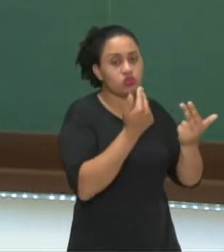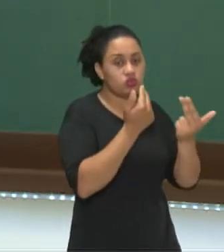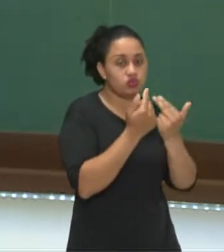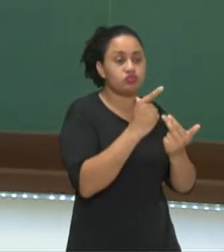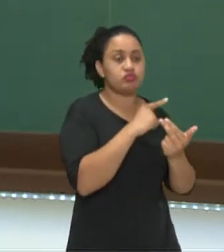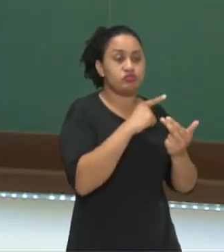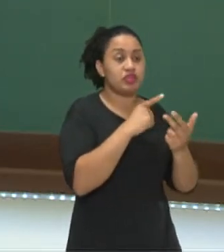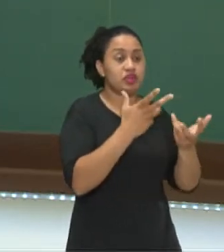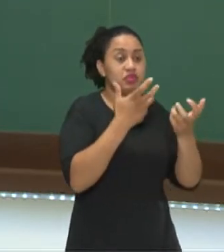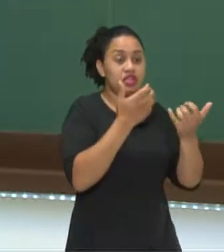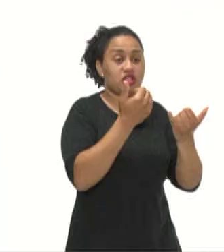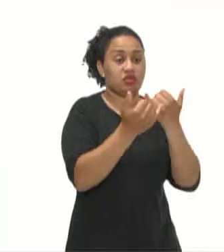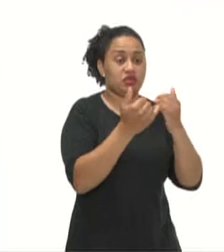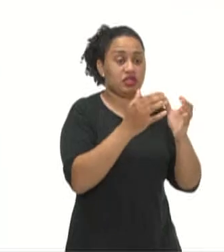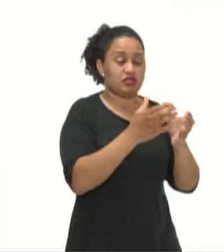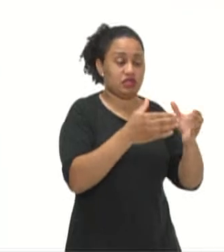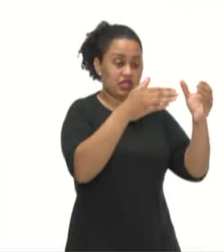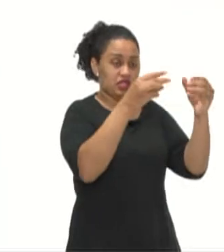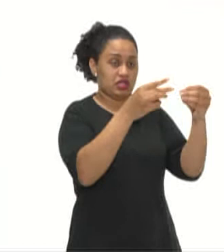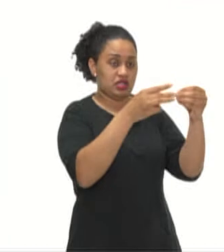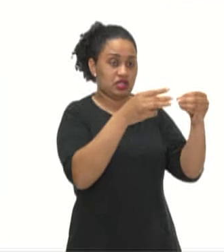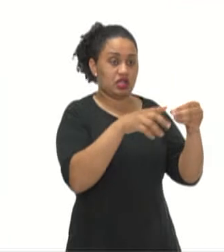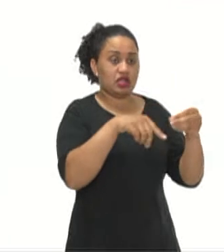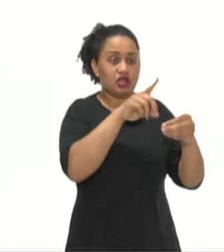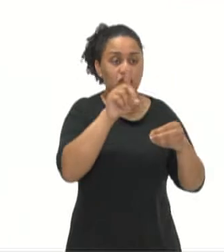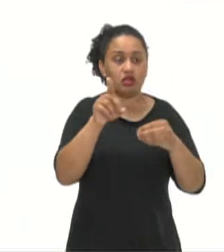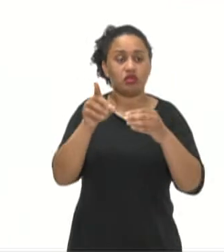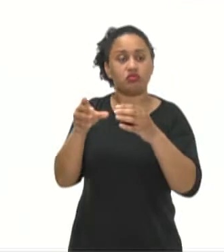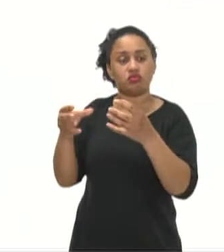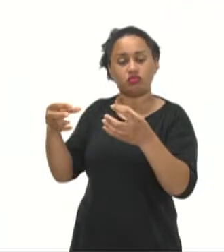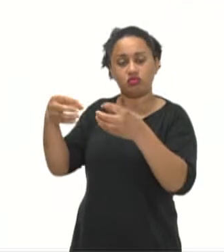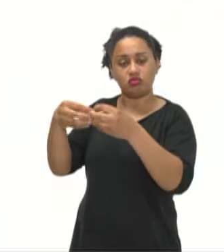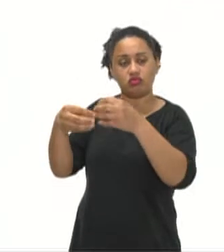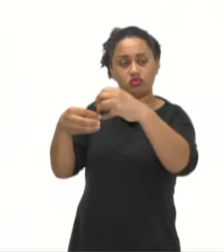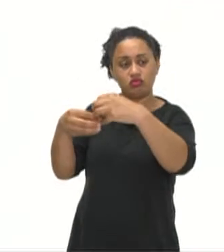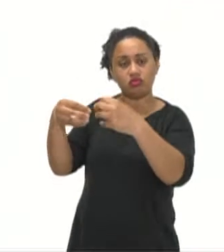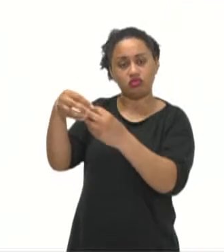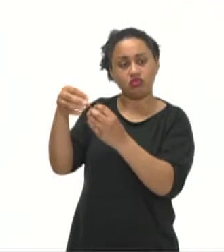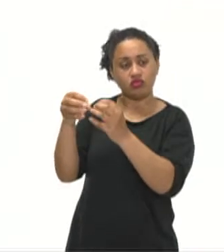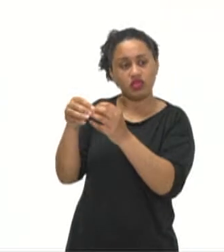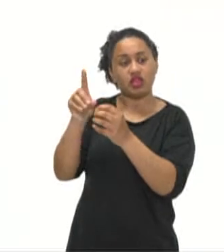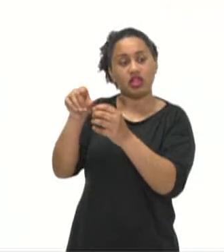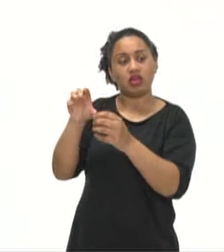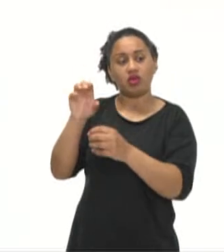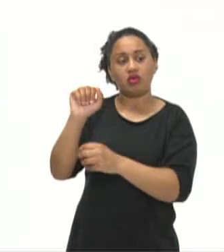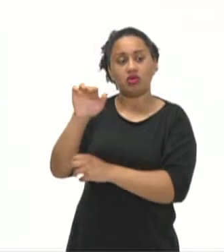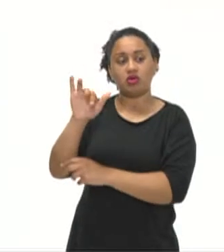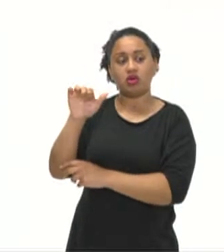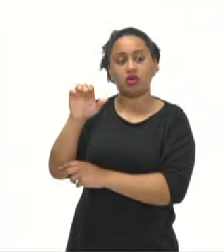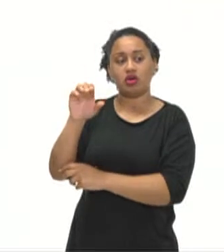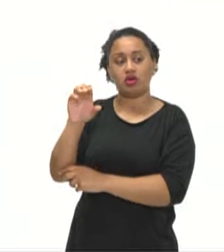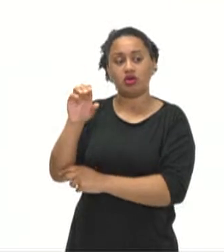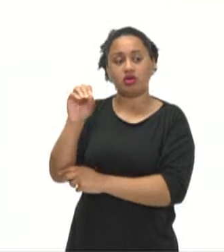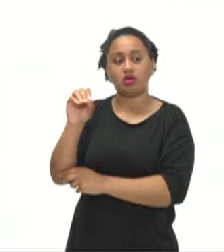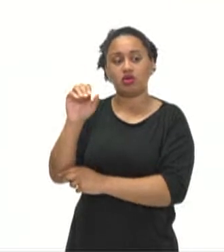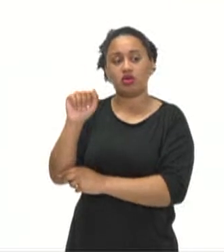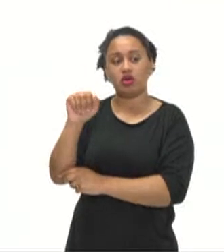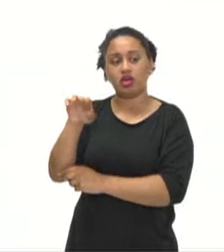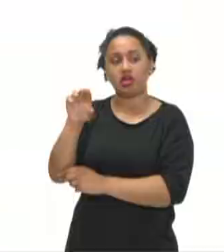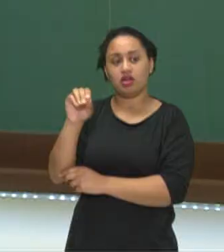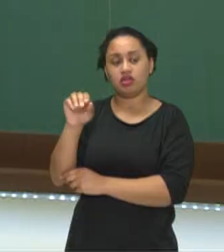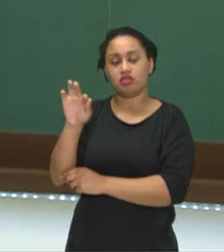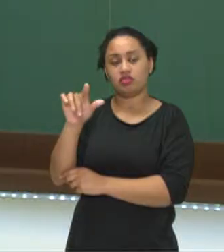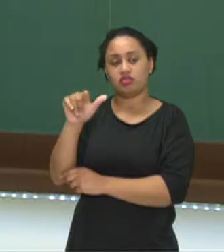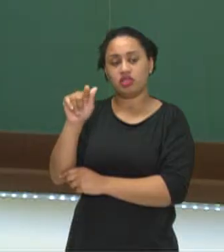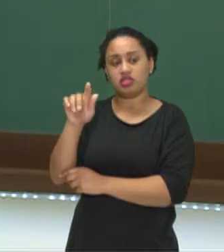Observem a semelhança dessa célula com um coanoflagelado, que é um reino lá do reino protoctista.